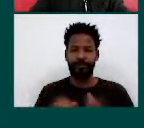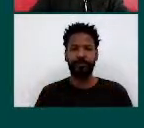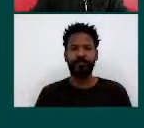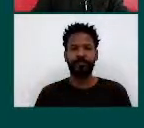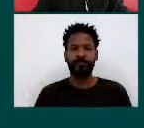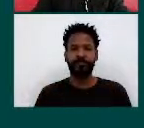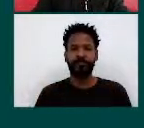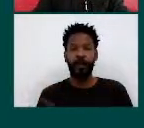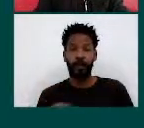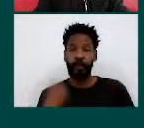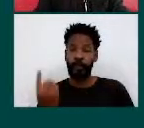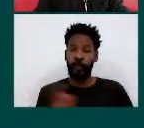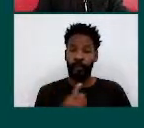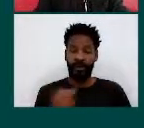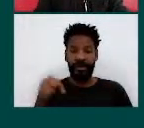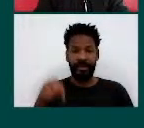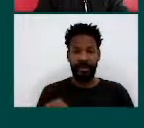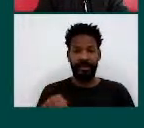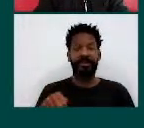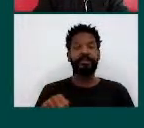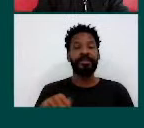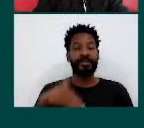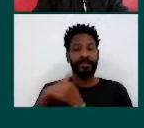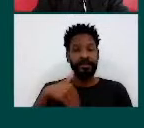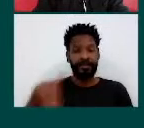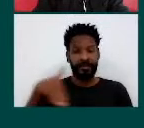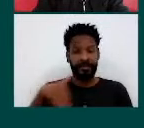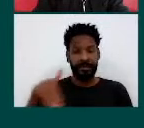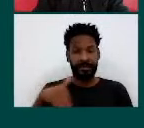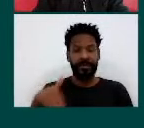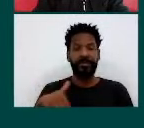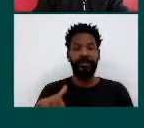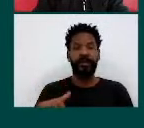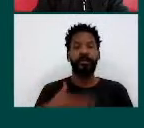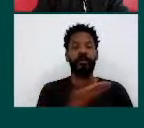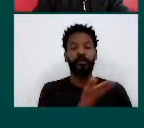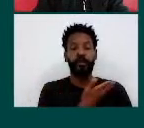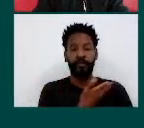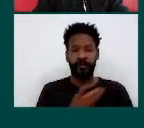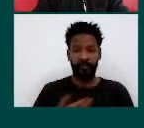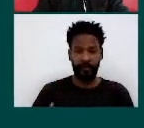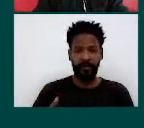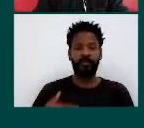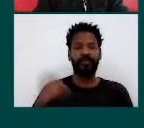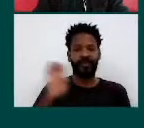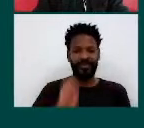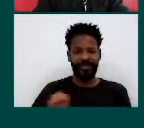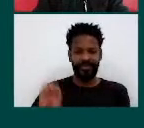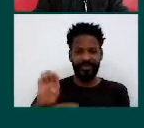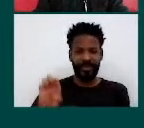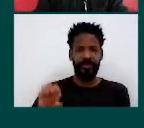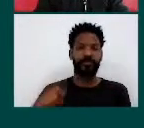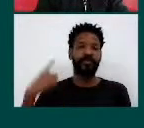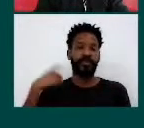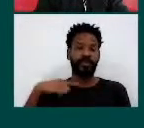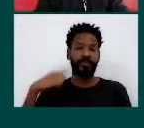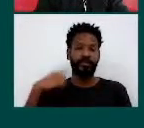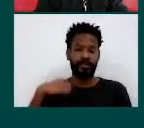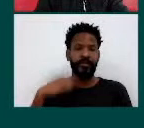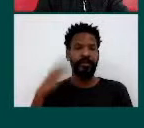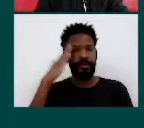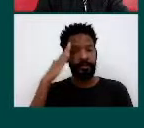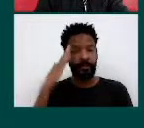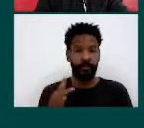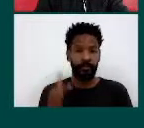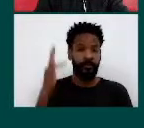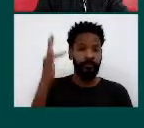enquanto secretaria, entende da importância da geração de emprego e renda, e a gente tem a certeza de que daqui job para